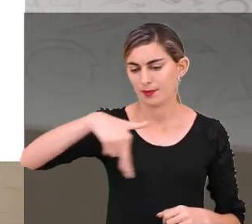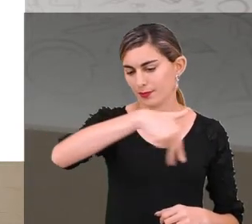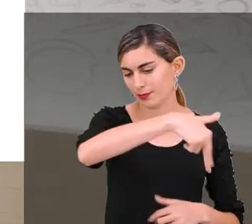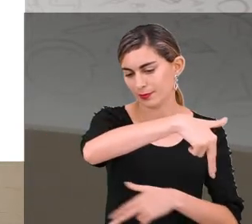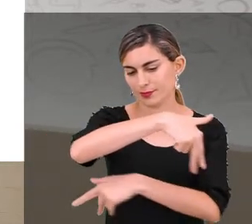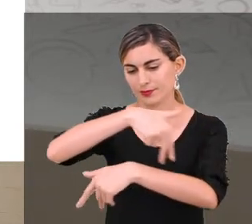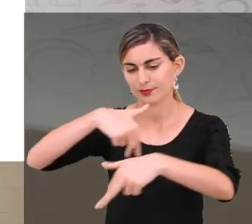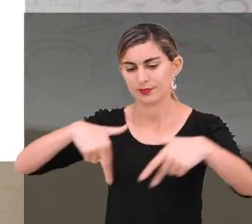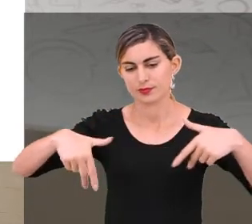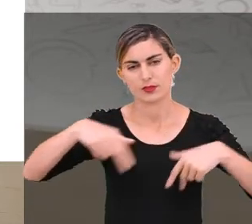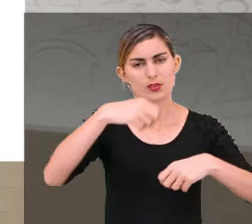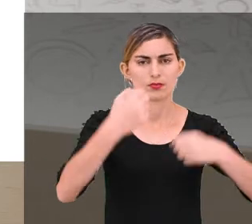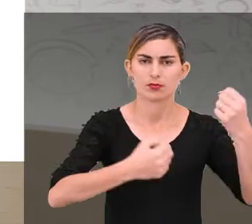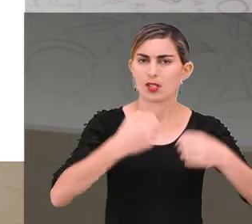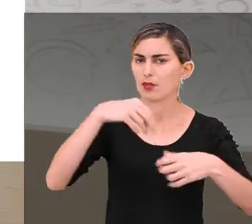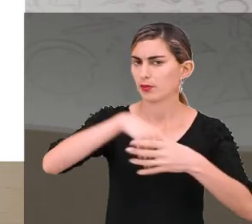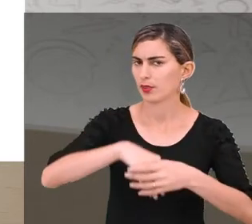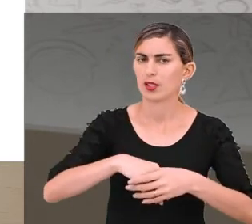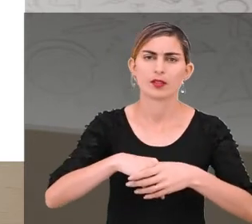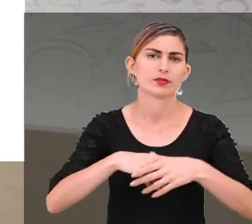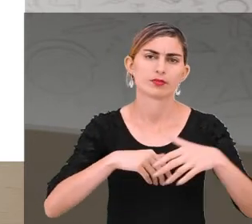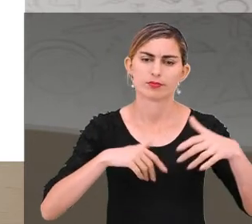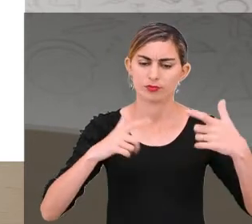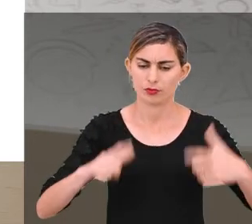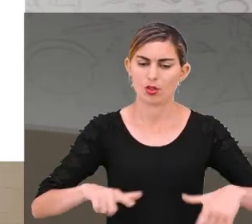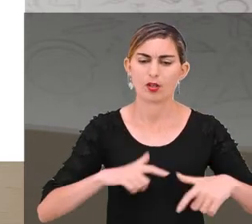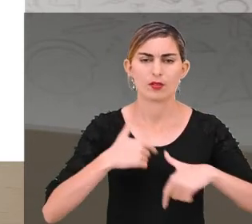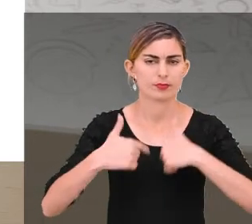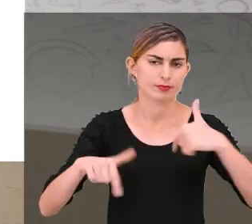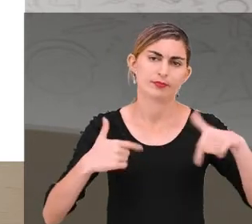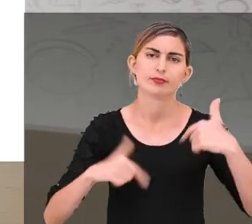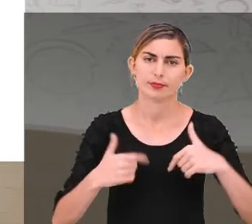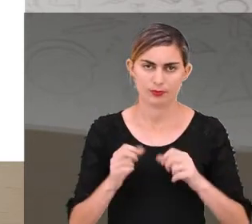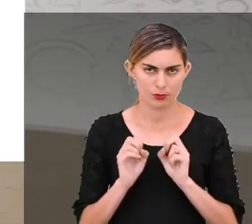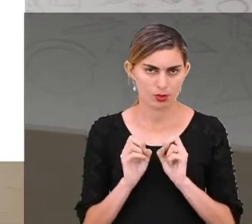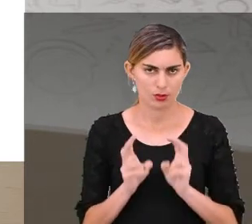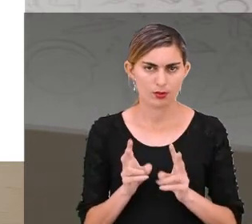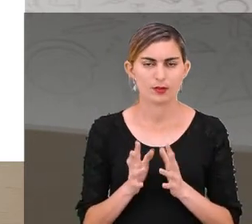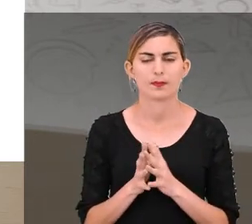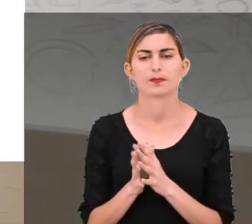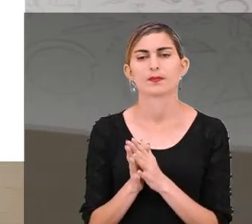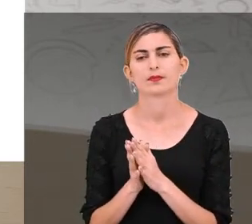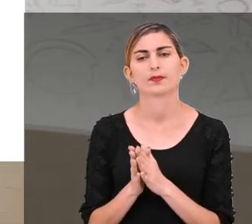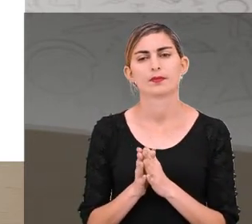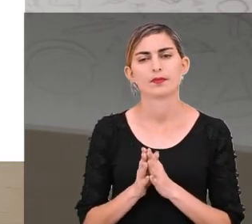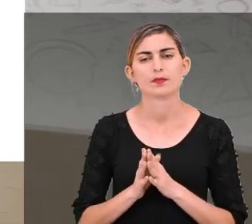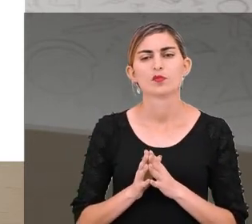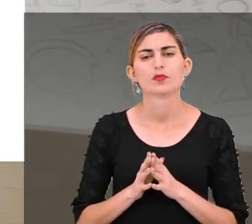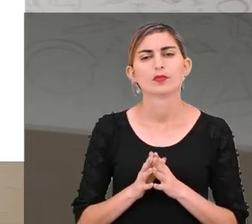das pessoas e veículo dentro desse ambiente de trabalho. Ok?